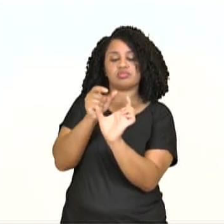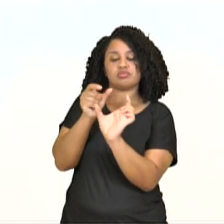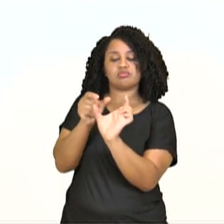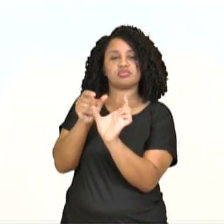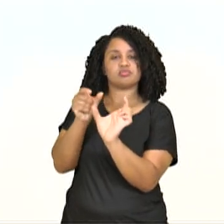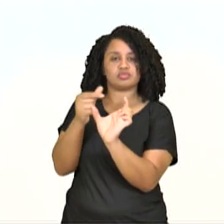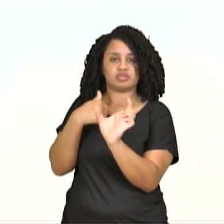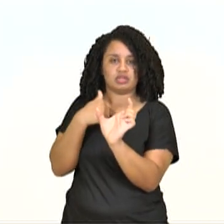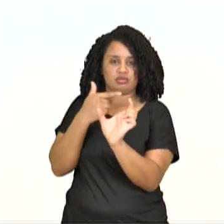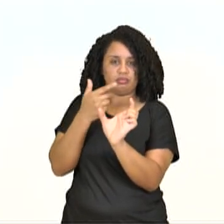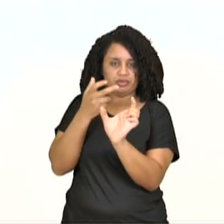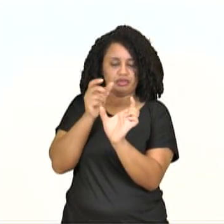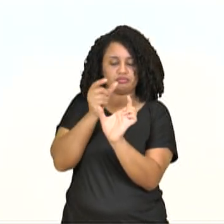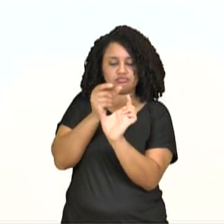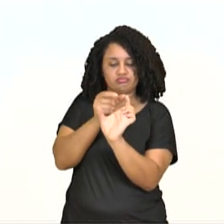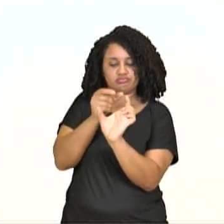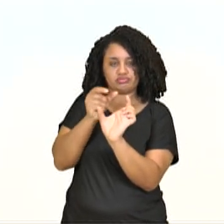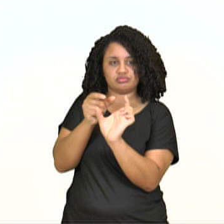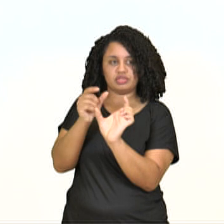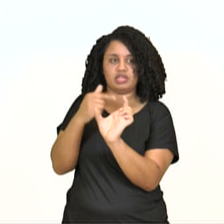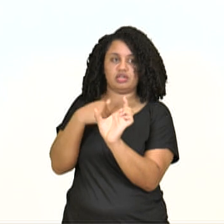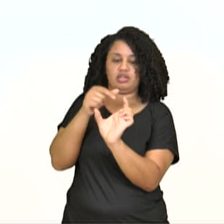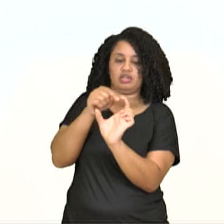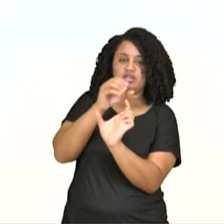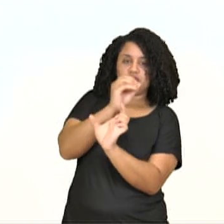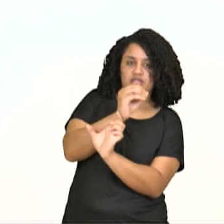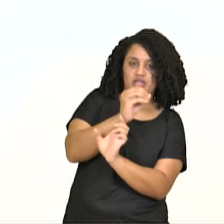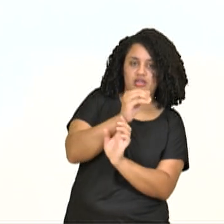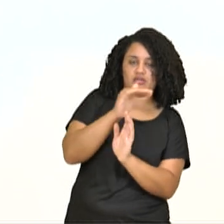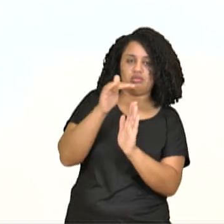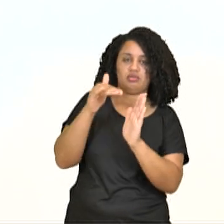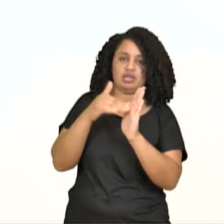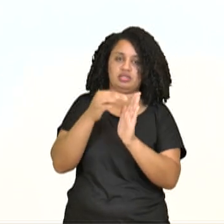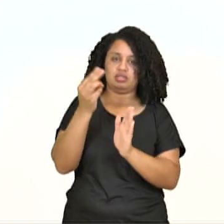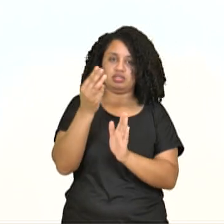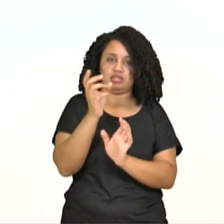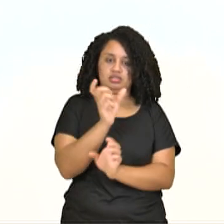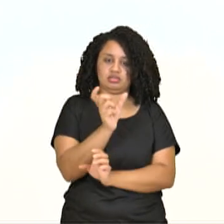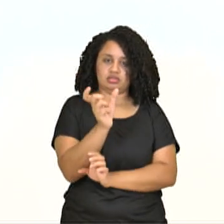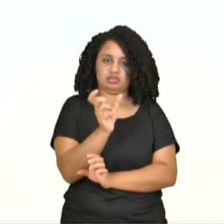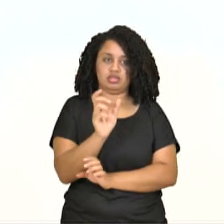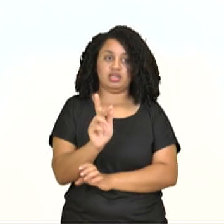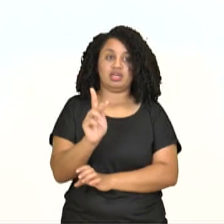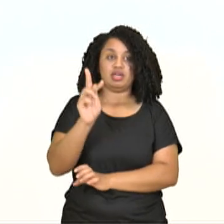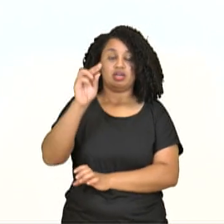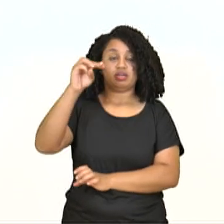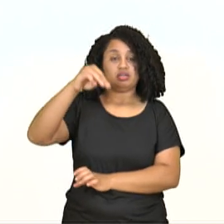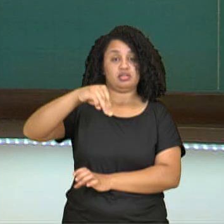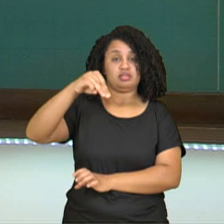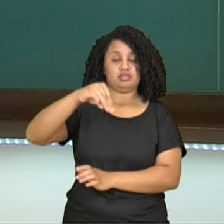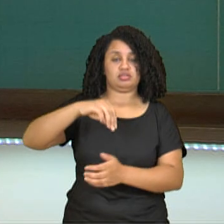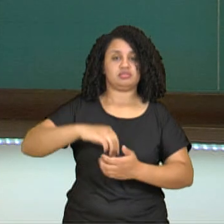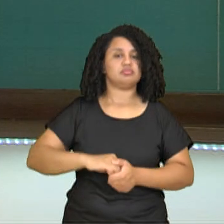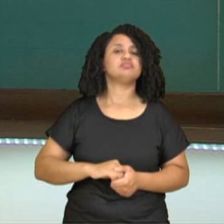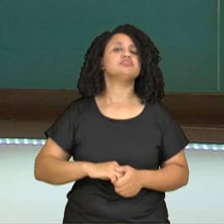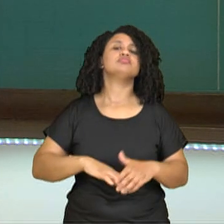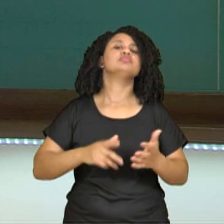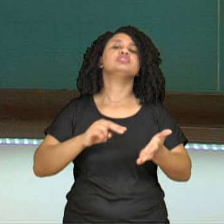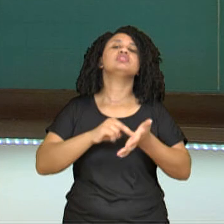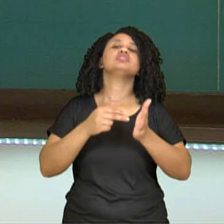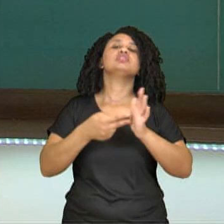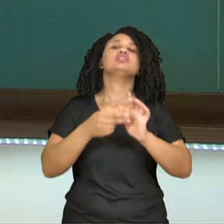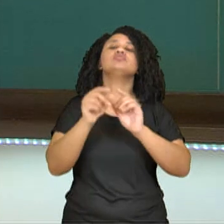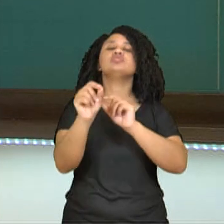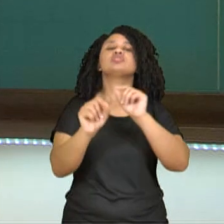Então você está vendo que nesse espaço aqui eu tenho 0 e 3, que são quilômetros. Então o que isso significa? Que